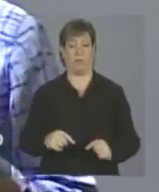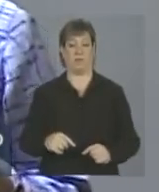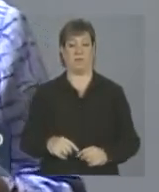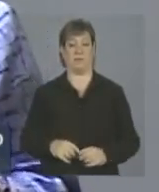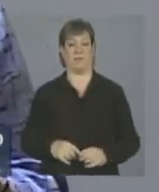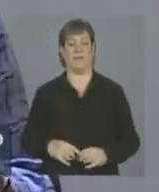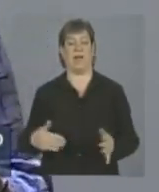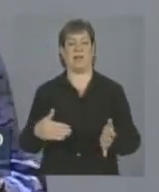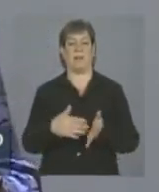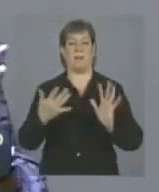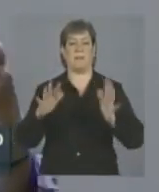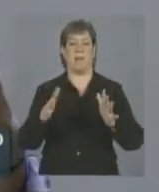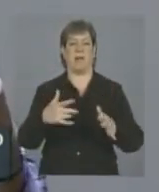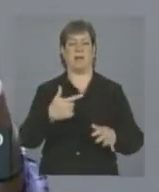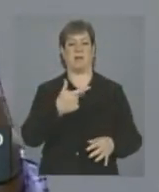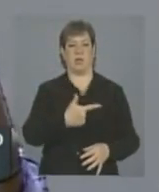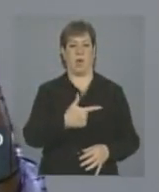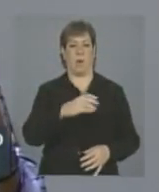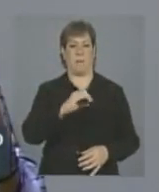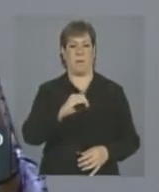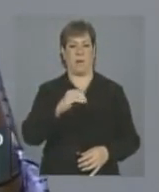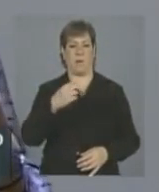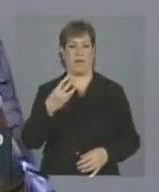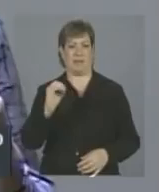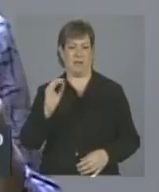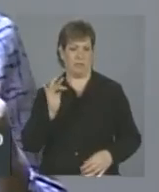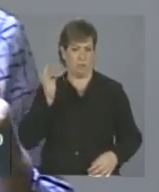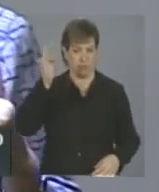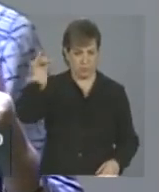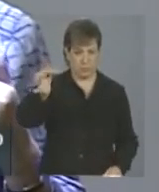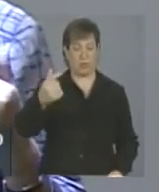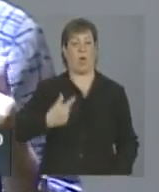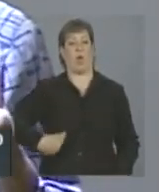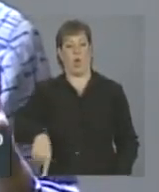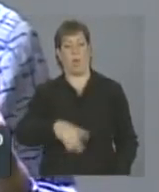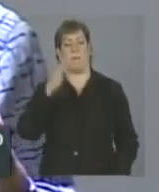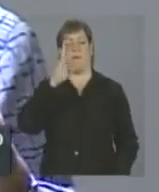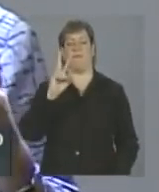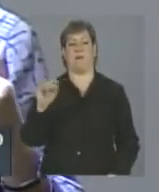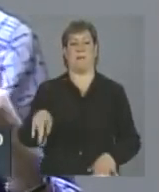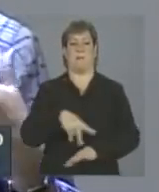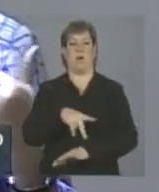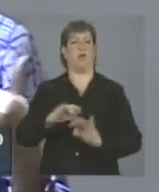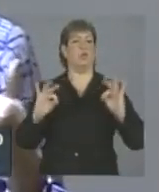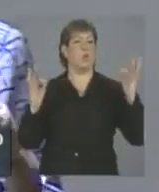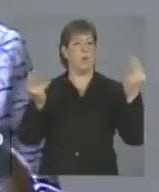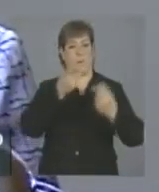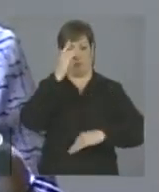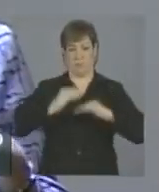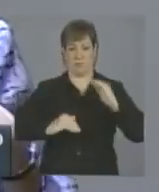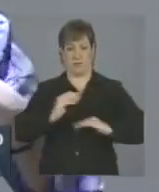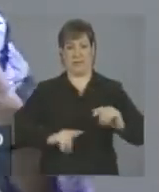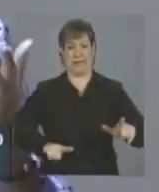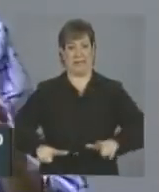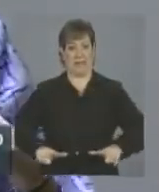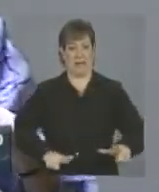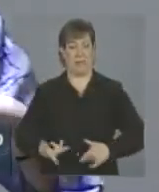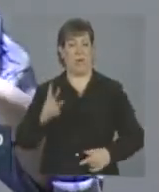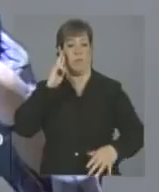em torno de 2030, nós seremos um país que todos os trabalhadores, todos